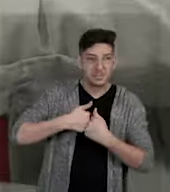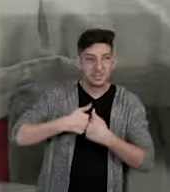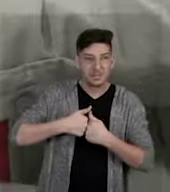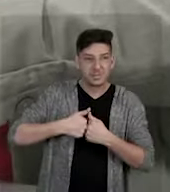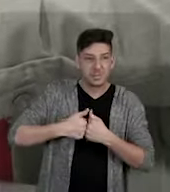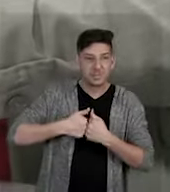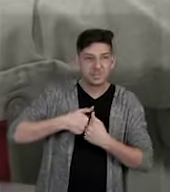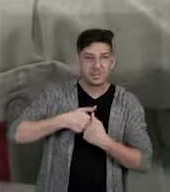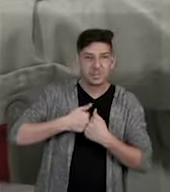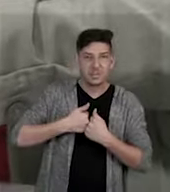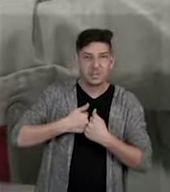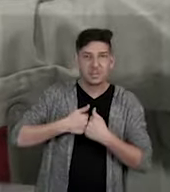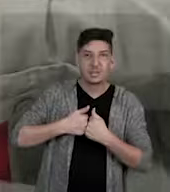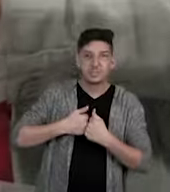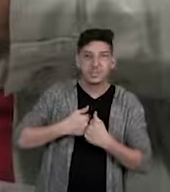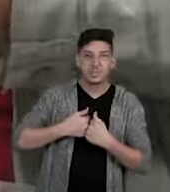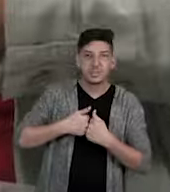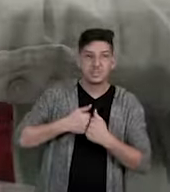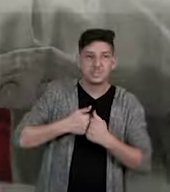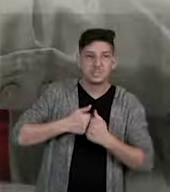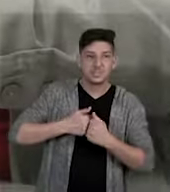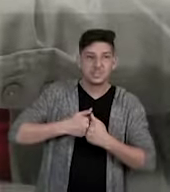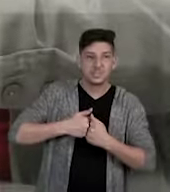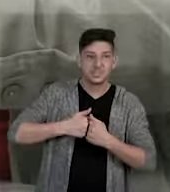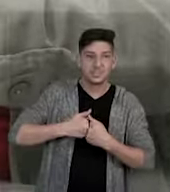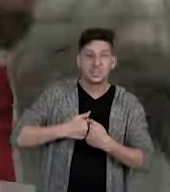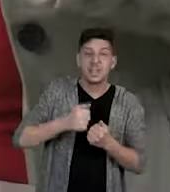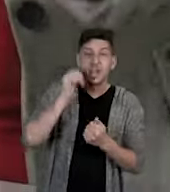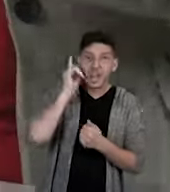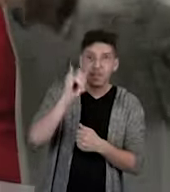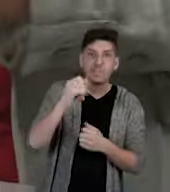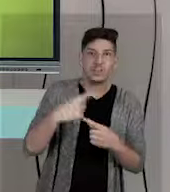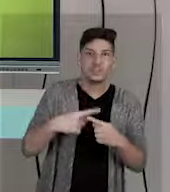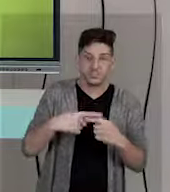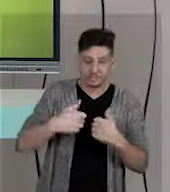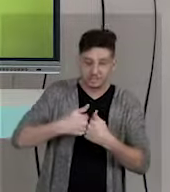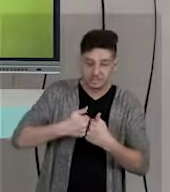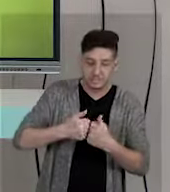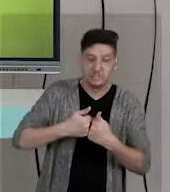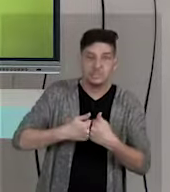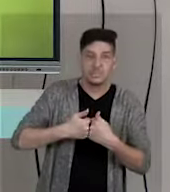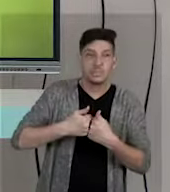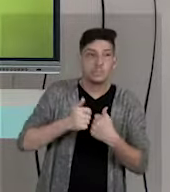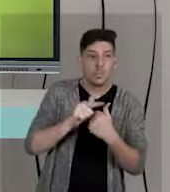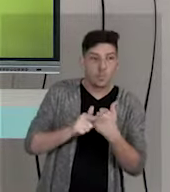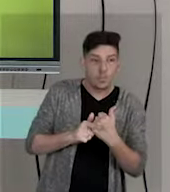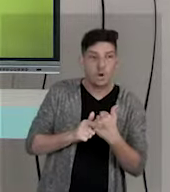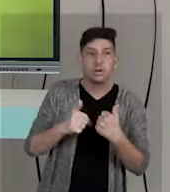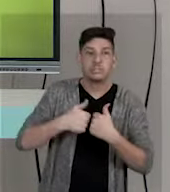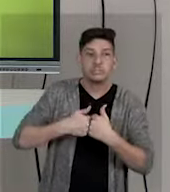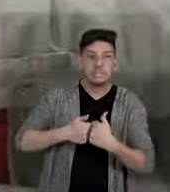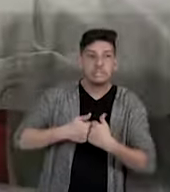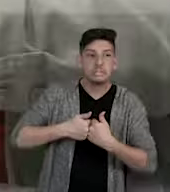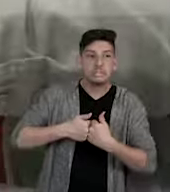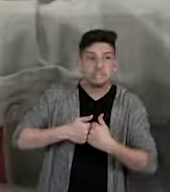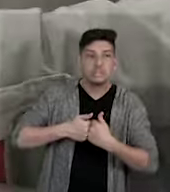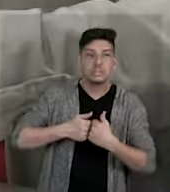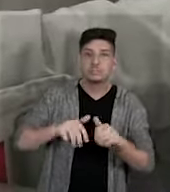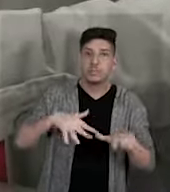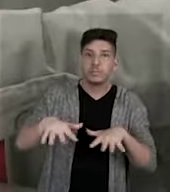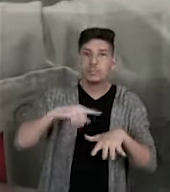um desgaste a ponto da gente, né, nem ter condição de se movimentar. Então, a cartilagem é uma proteção.